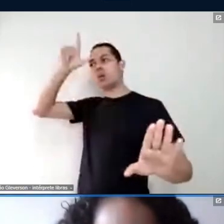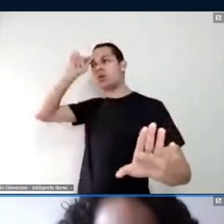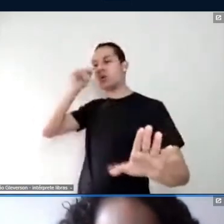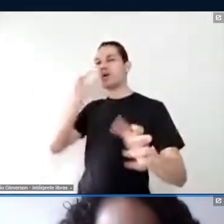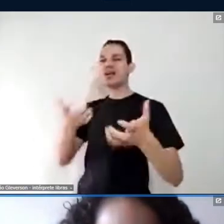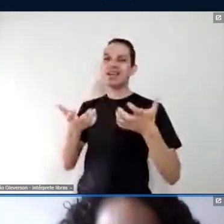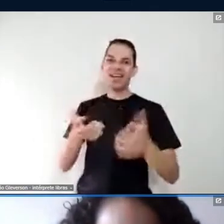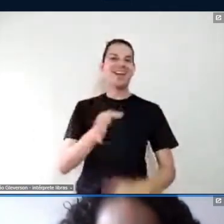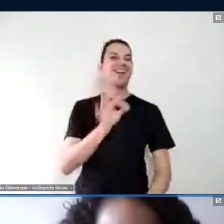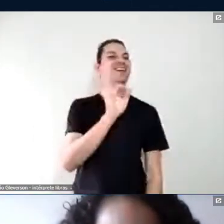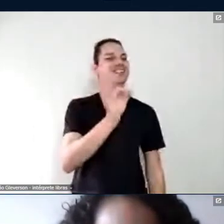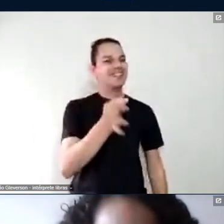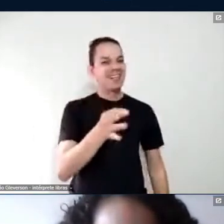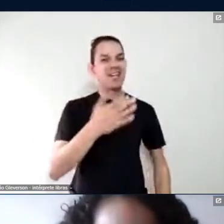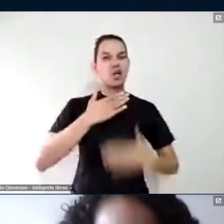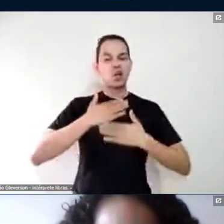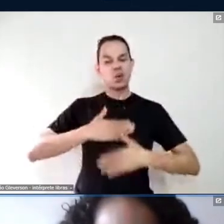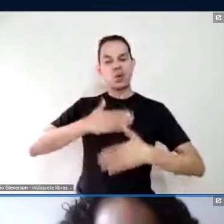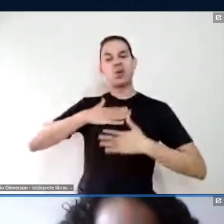Deixa eu respirar.